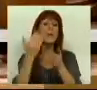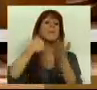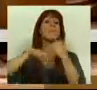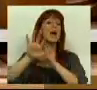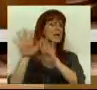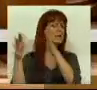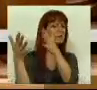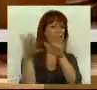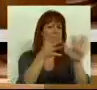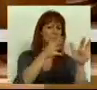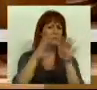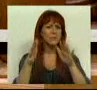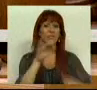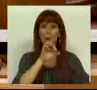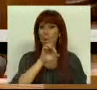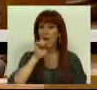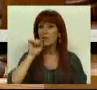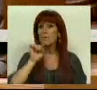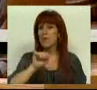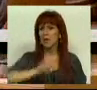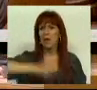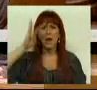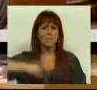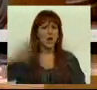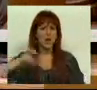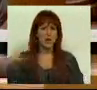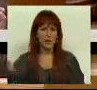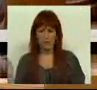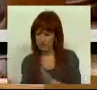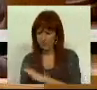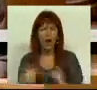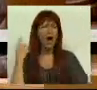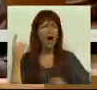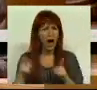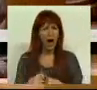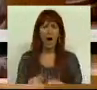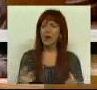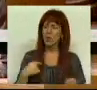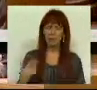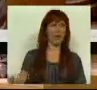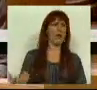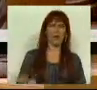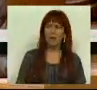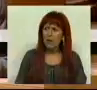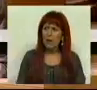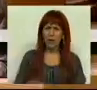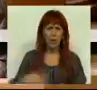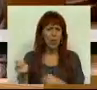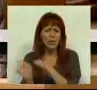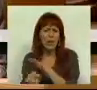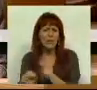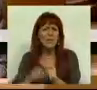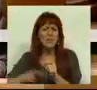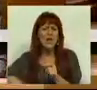mais qualquer coisa como 8 mil milhões de euros. Alguém ficou imoralmente com estes milhões